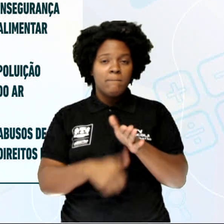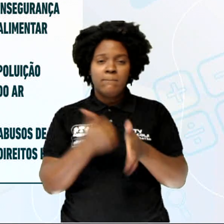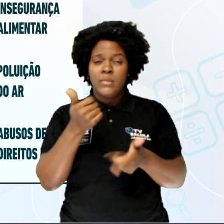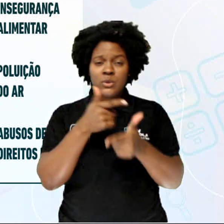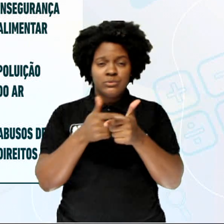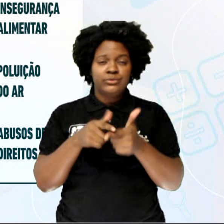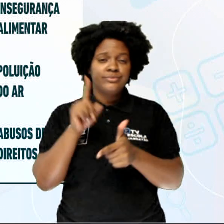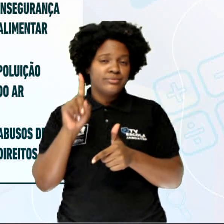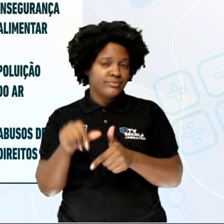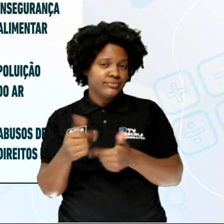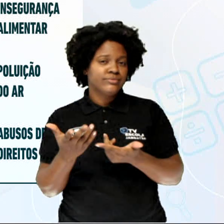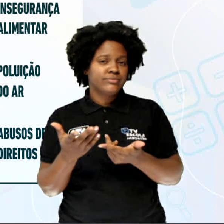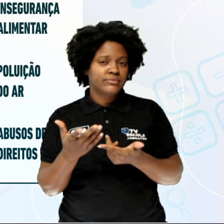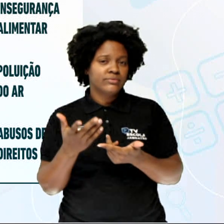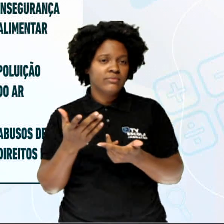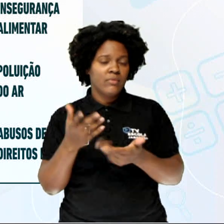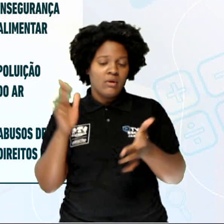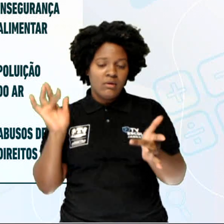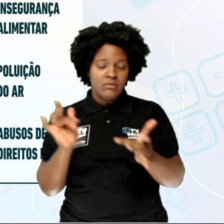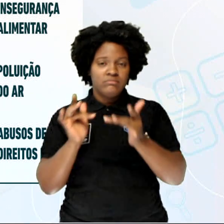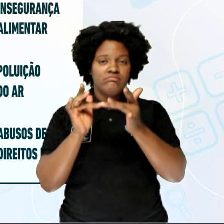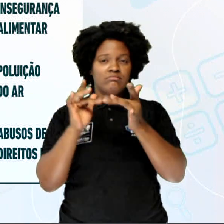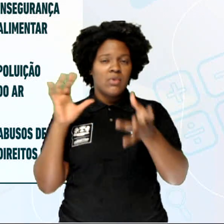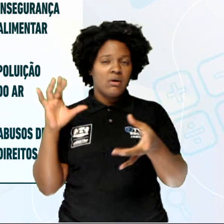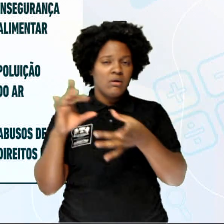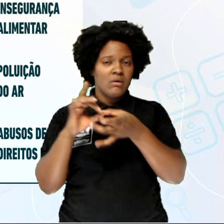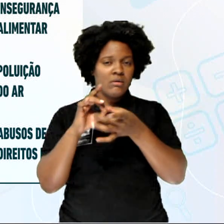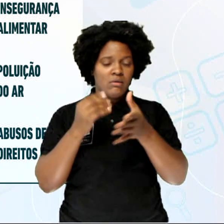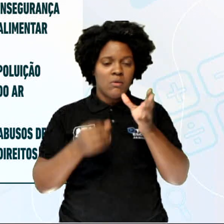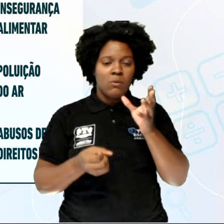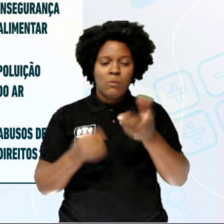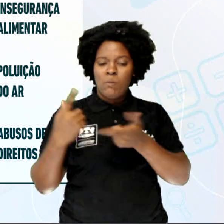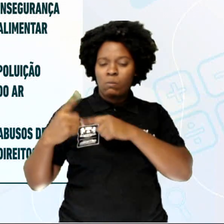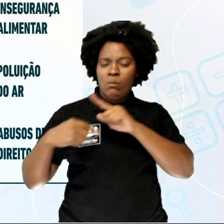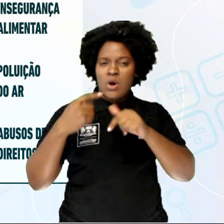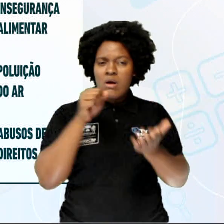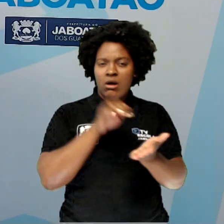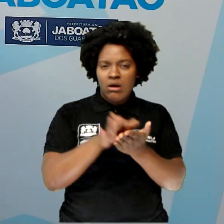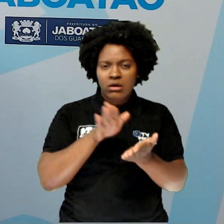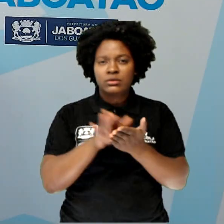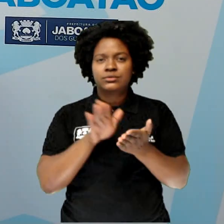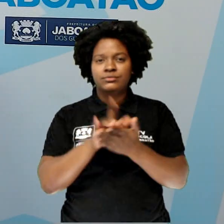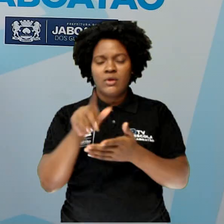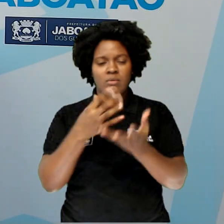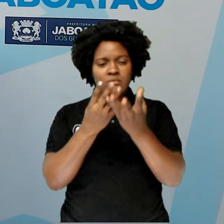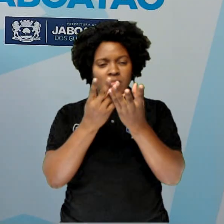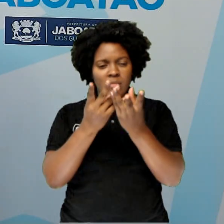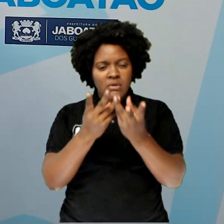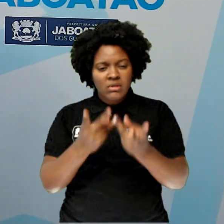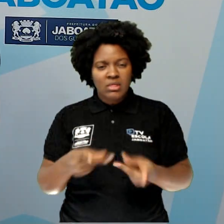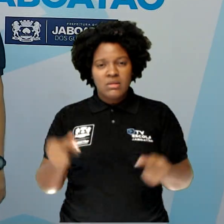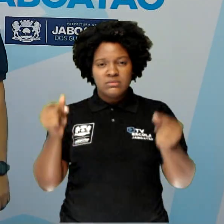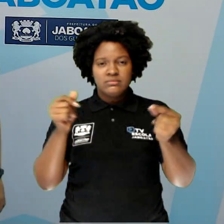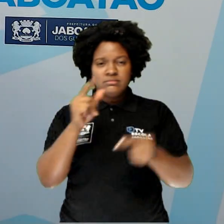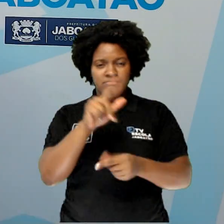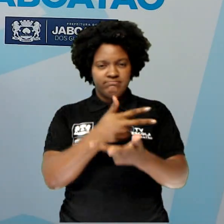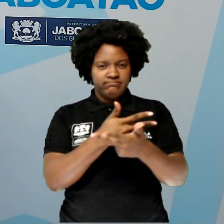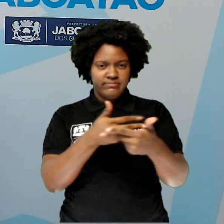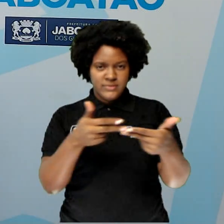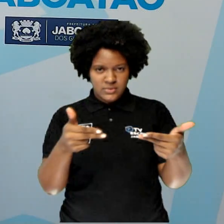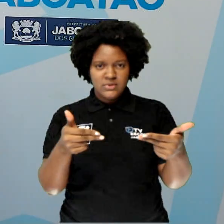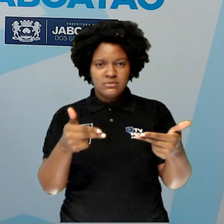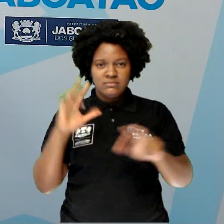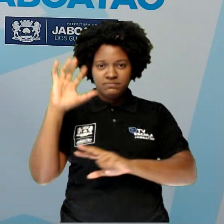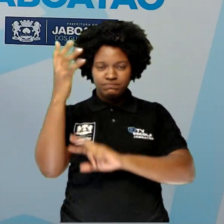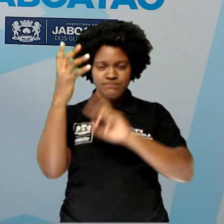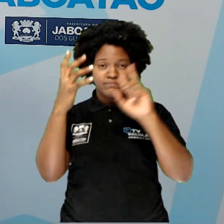que eu queria associar aí a esse processo de consumismo é o esgotamento dos recursos,